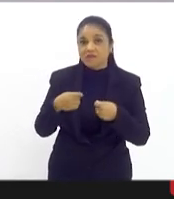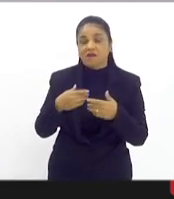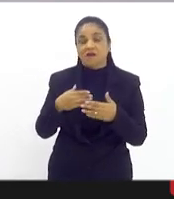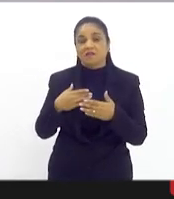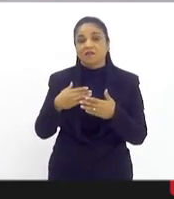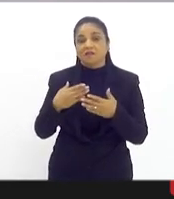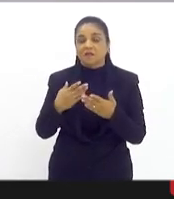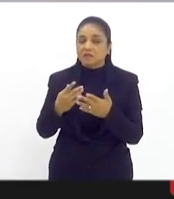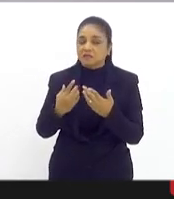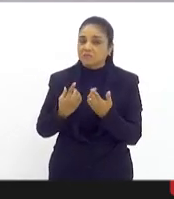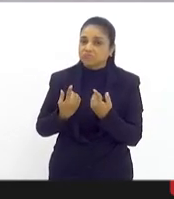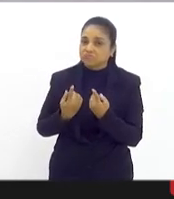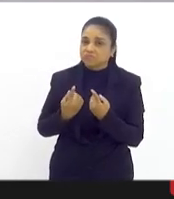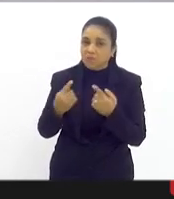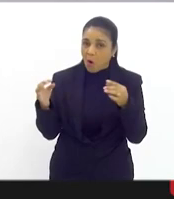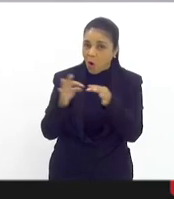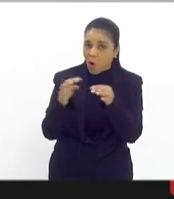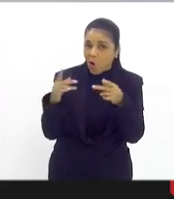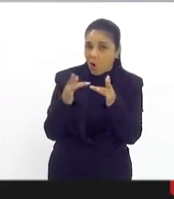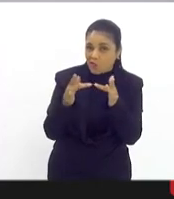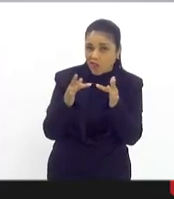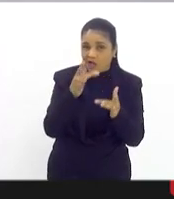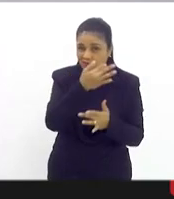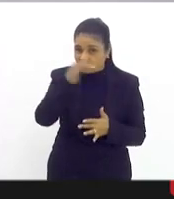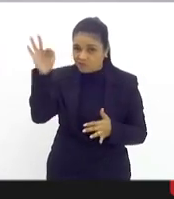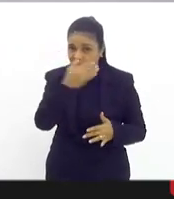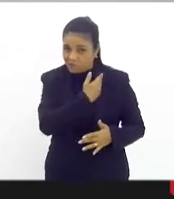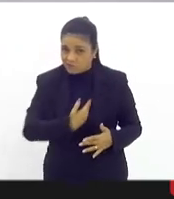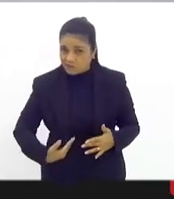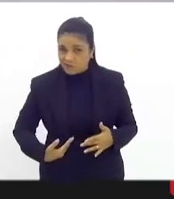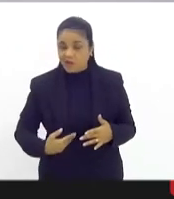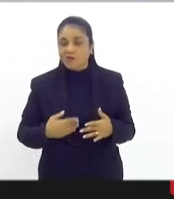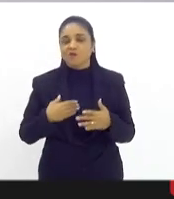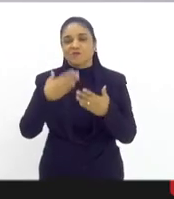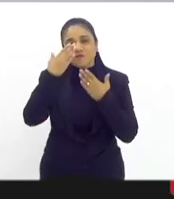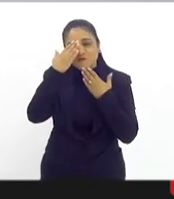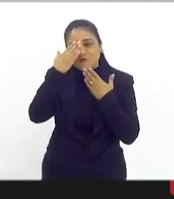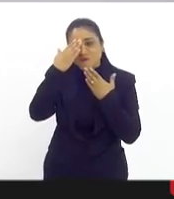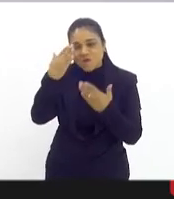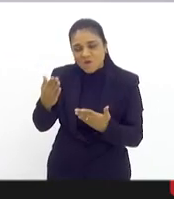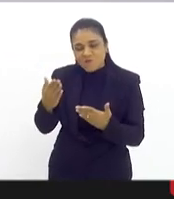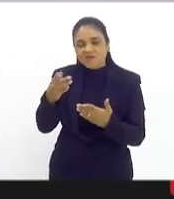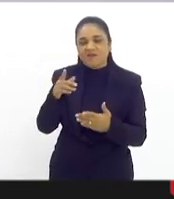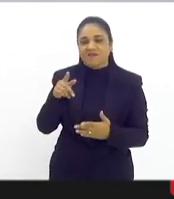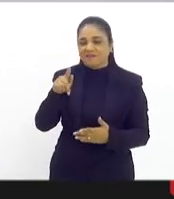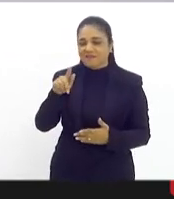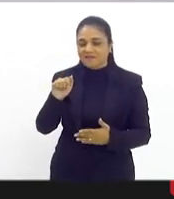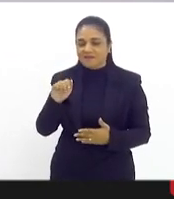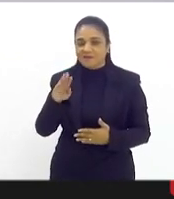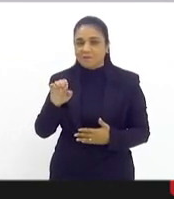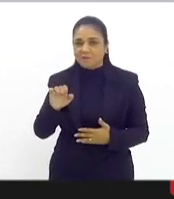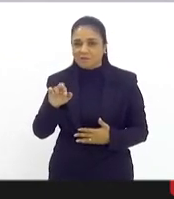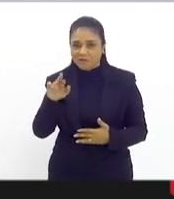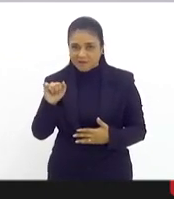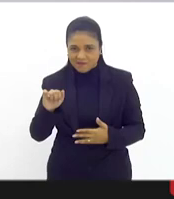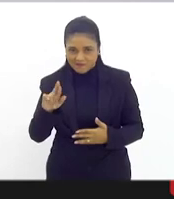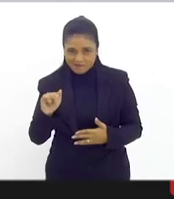figura do João, da Estela também, que vai falar depois. Então, Gabeira, muito obrigada já de antemão também pela tua participação